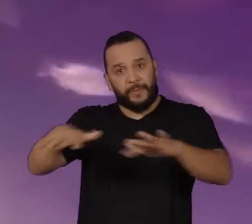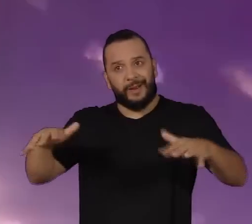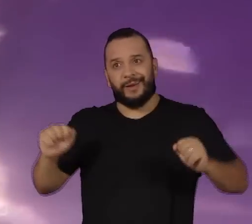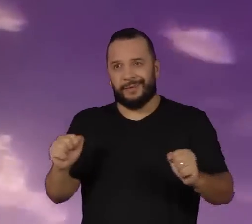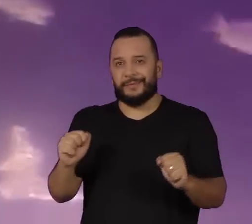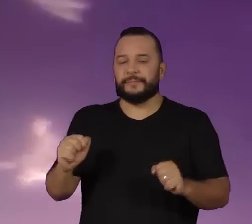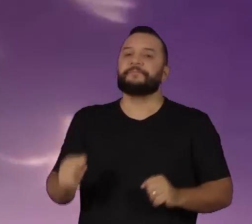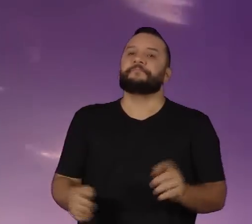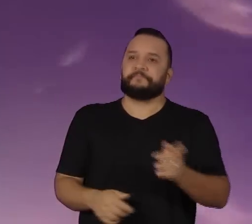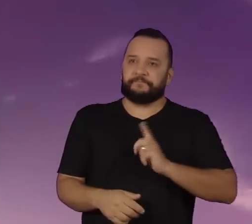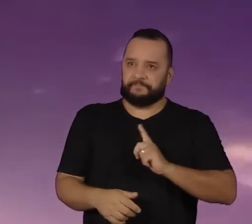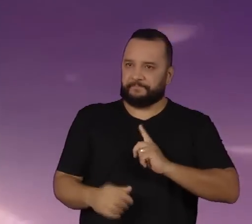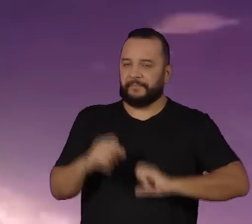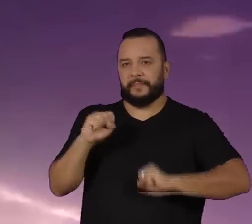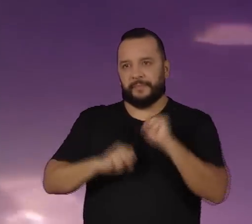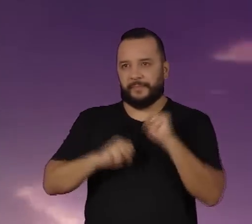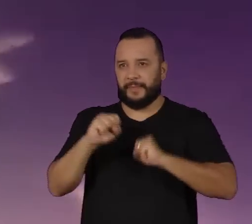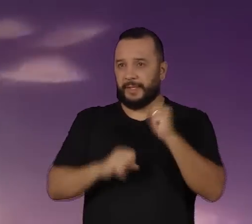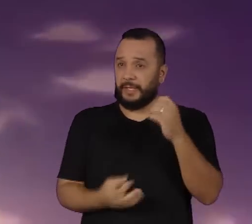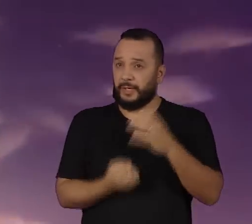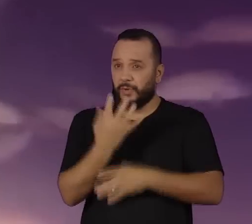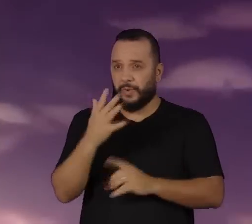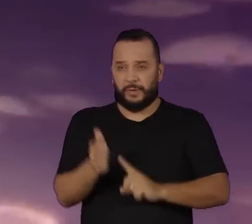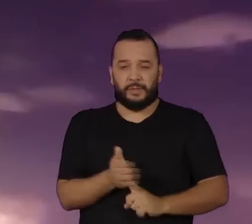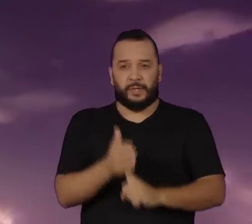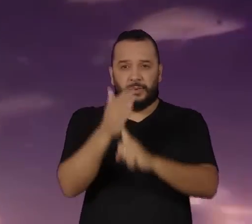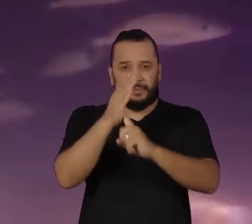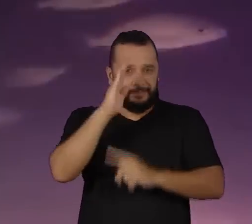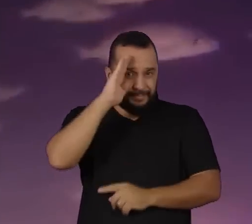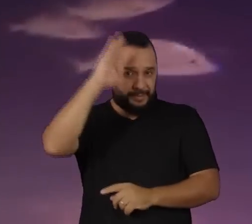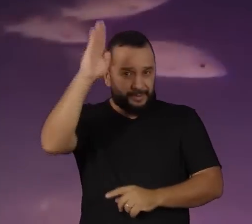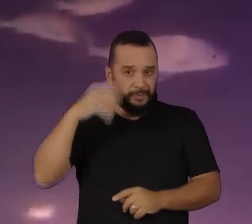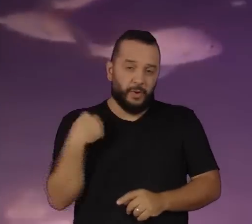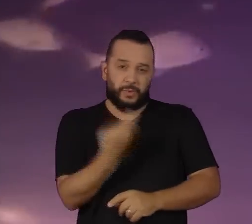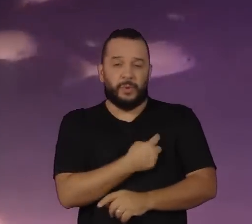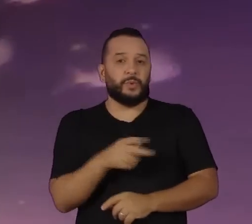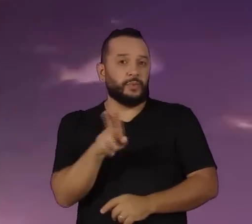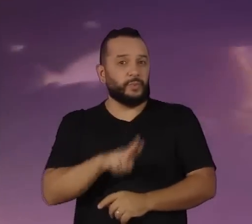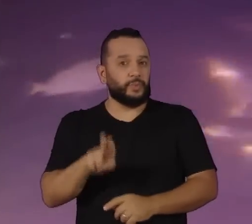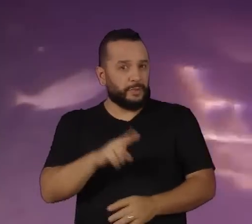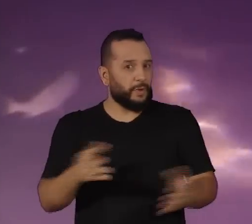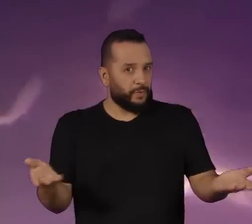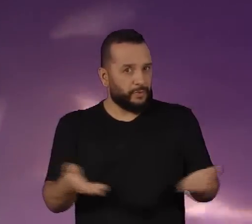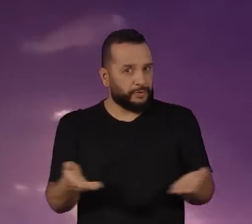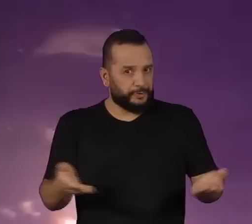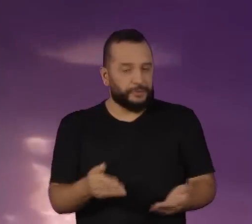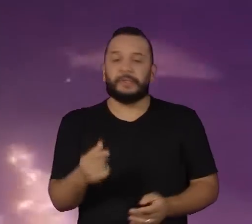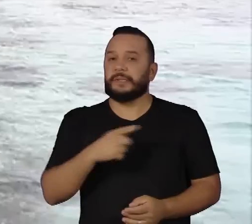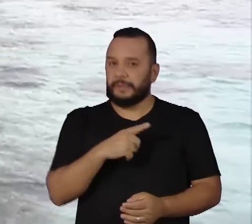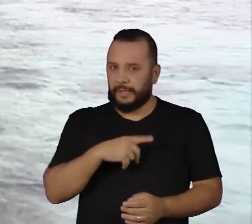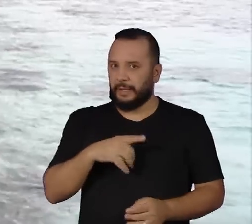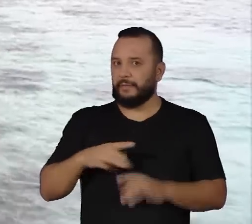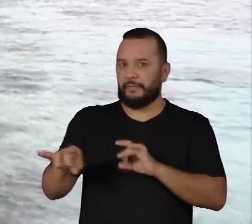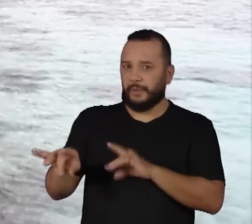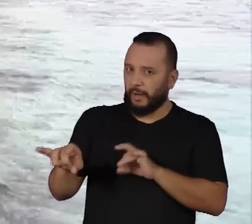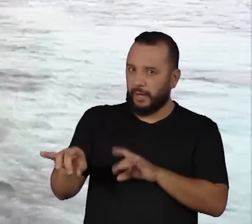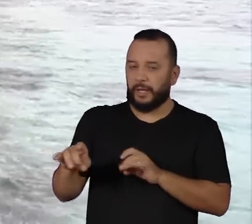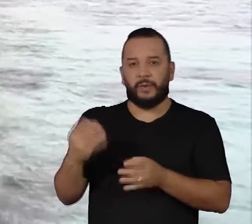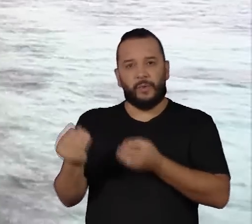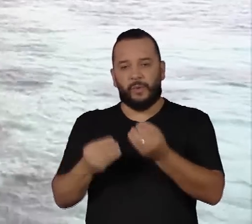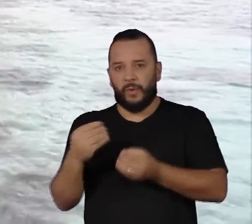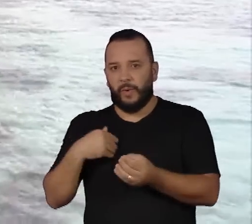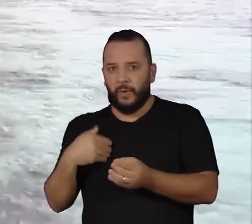que desenvolveu as principais tecnologias ali que hoje a gente usa, ela desenvolveu técnicas de